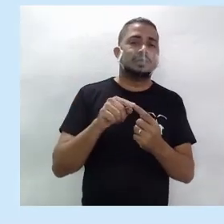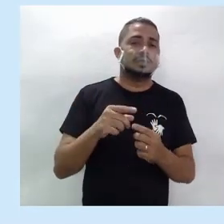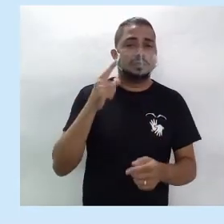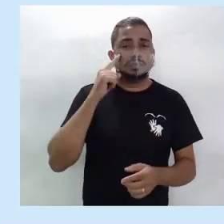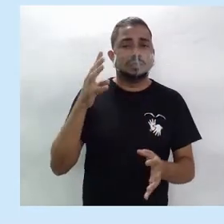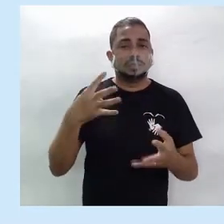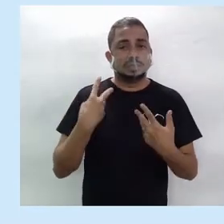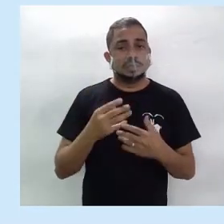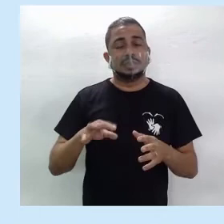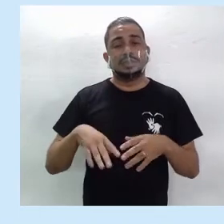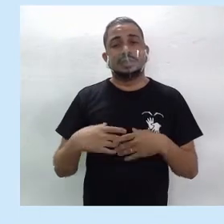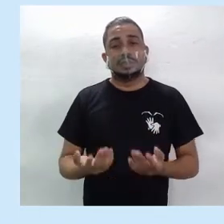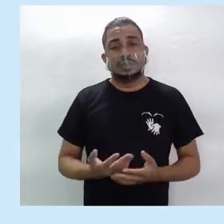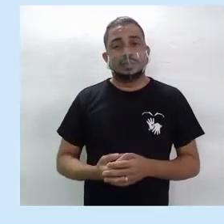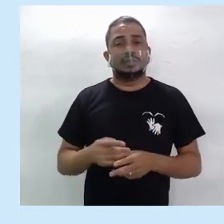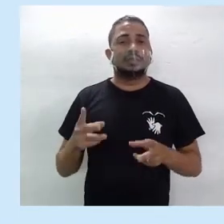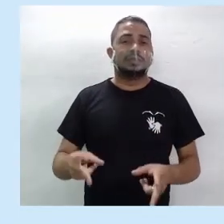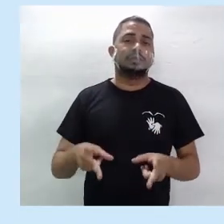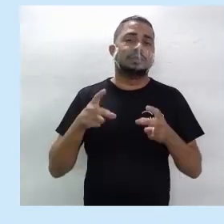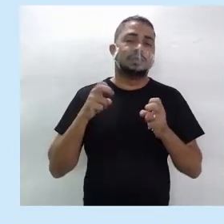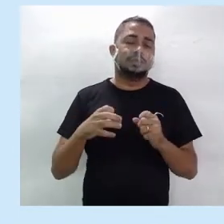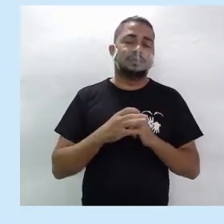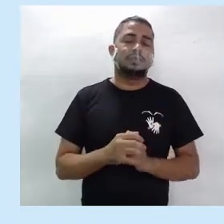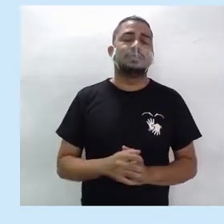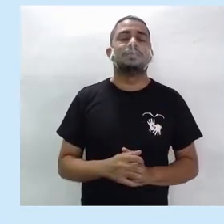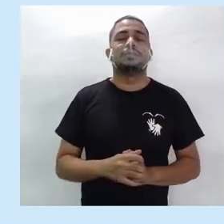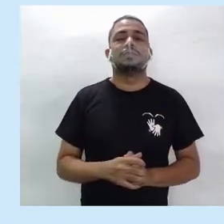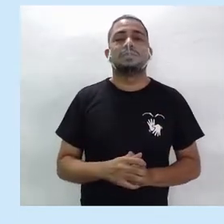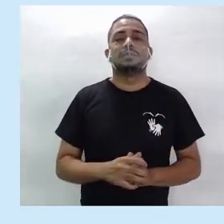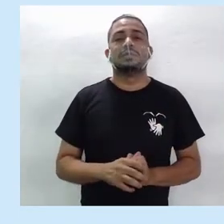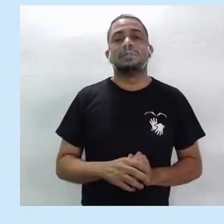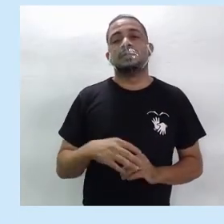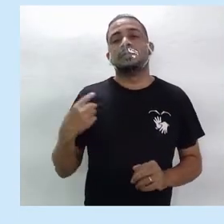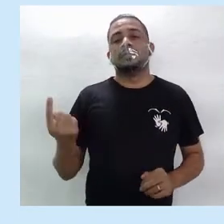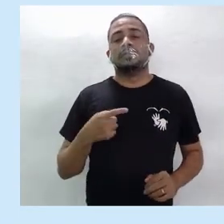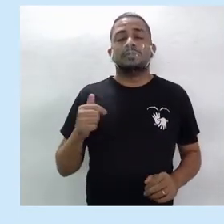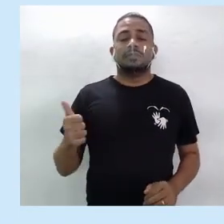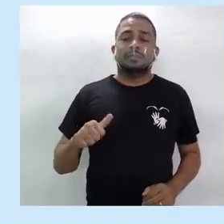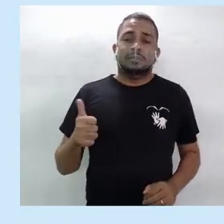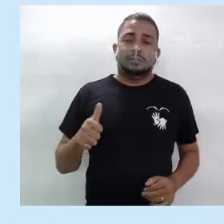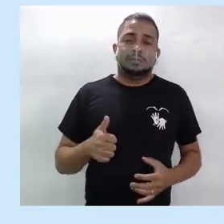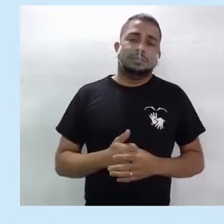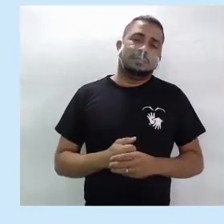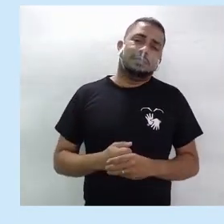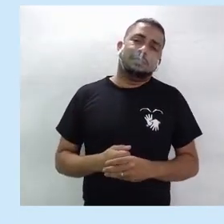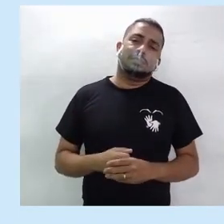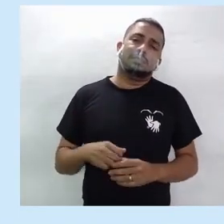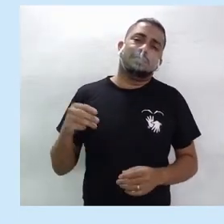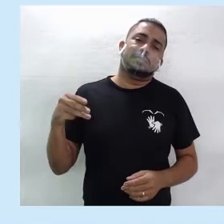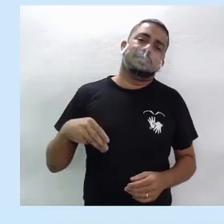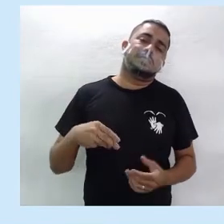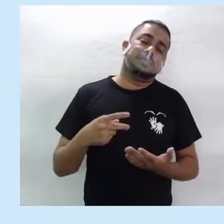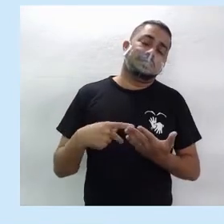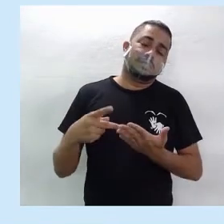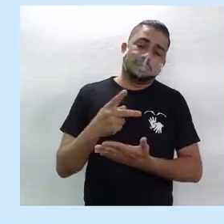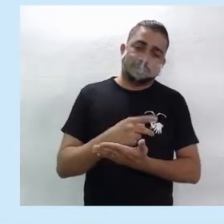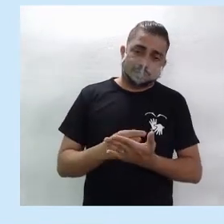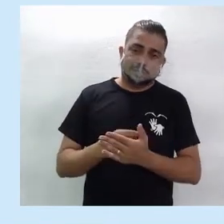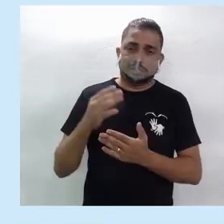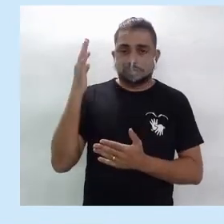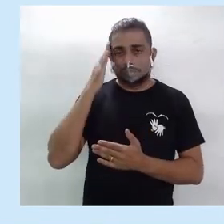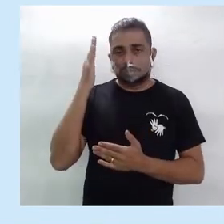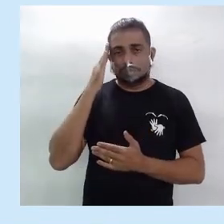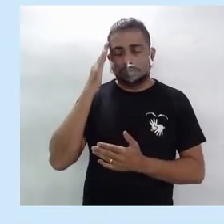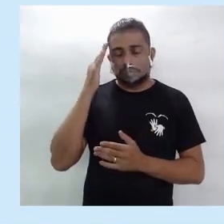gente. Então, estamos observando que quando nós vamos analisar um mapa, nós devemos, né,